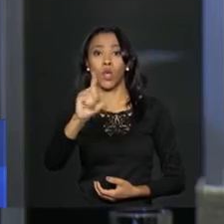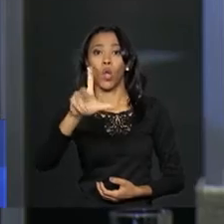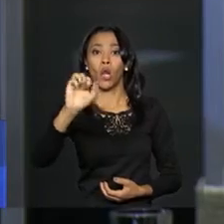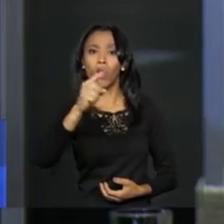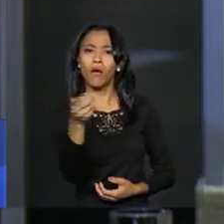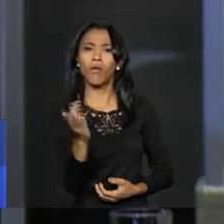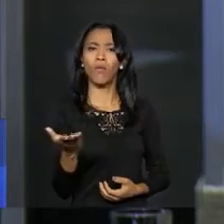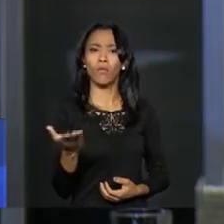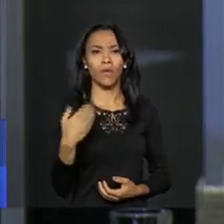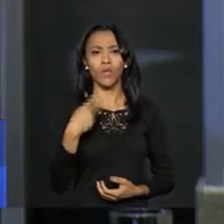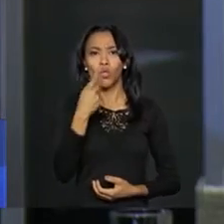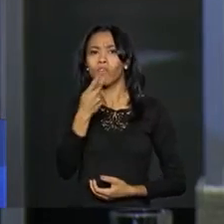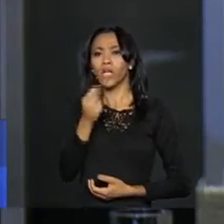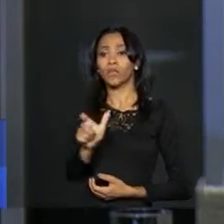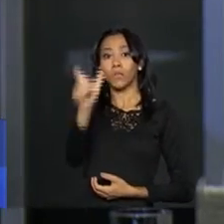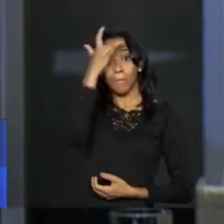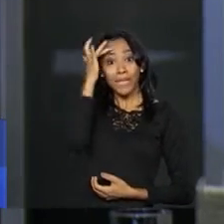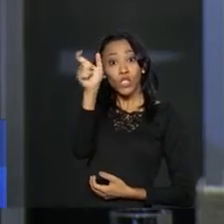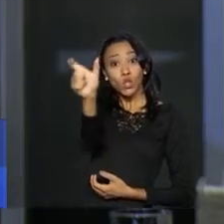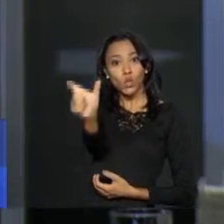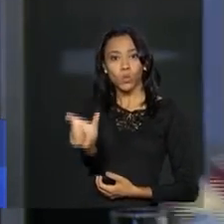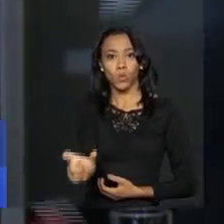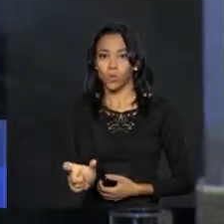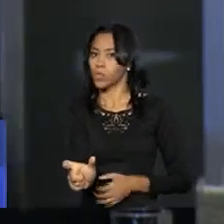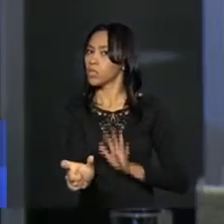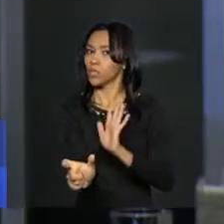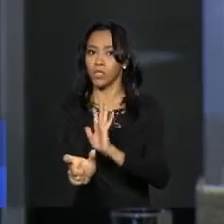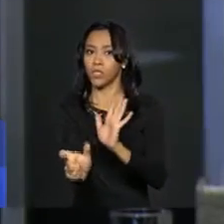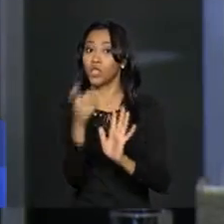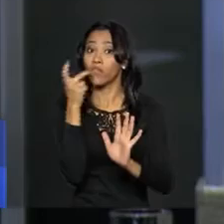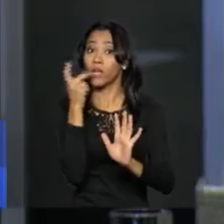Eu sei, não estou falando dele, não, Tineu. Estou falando da disputa política.